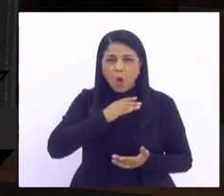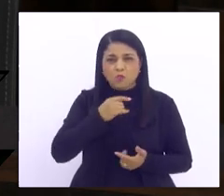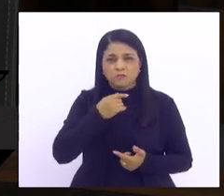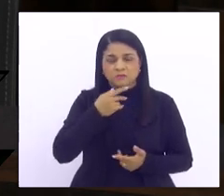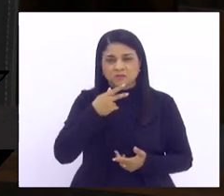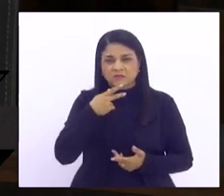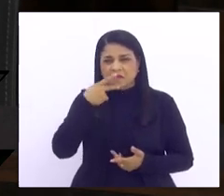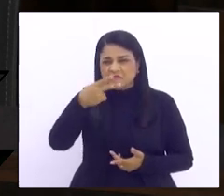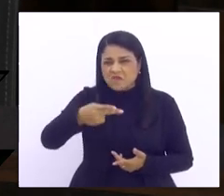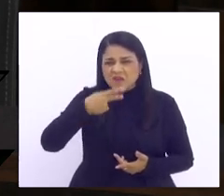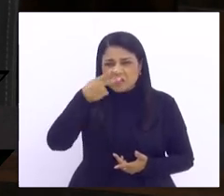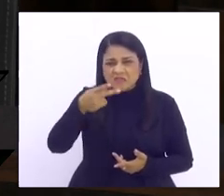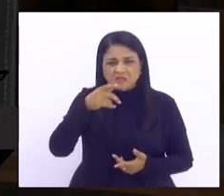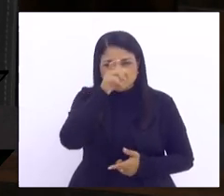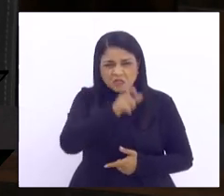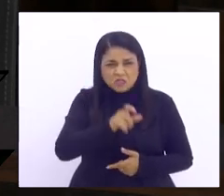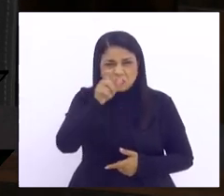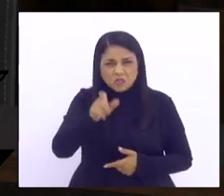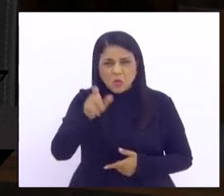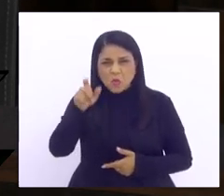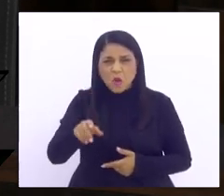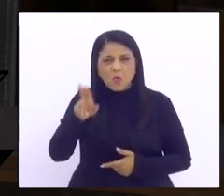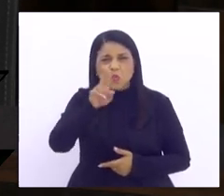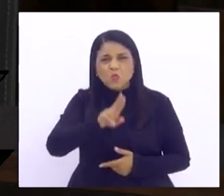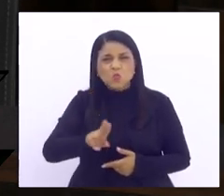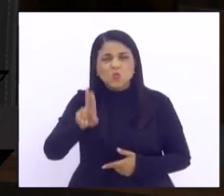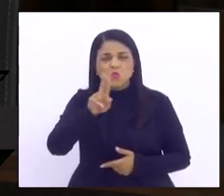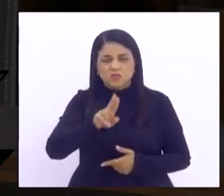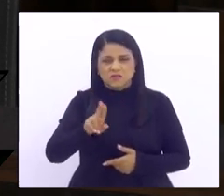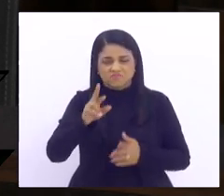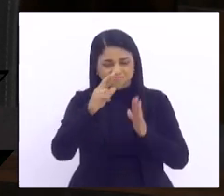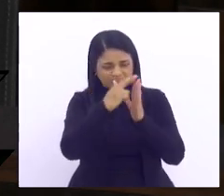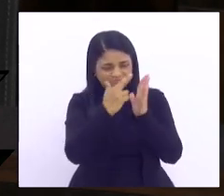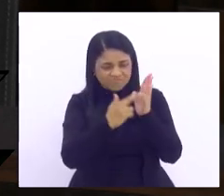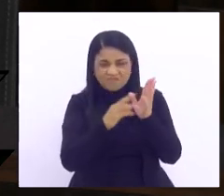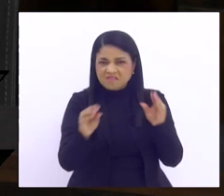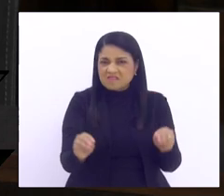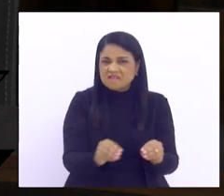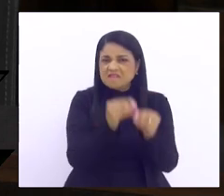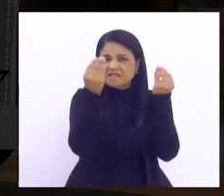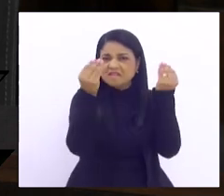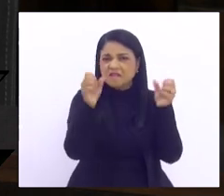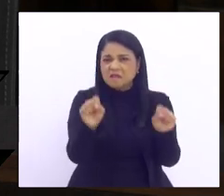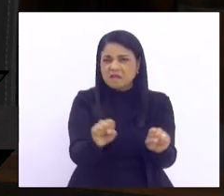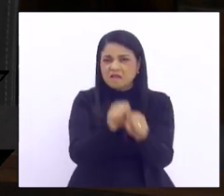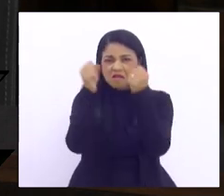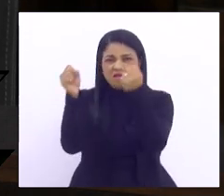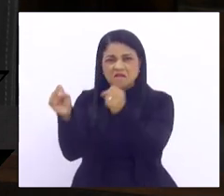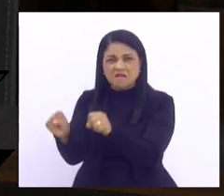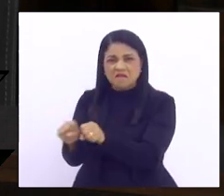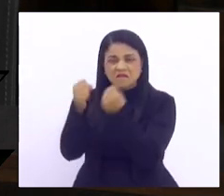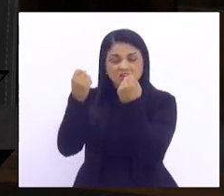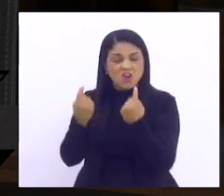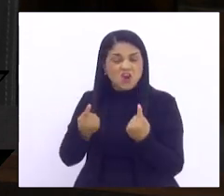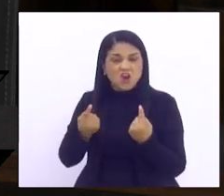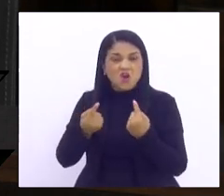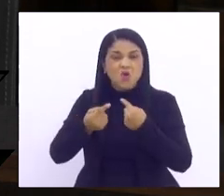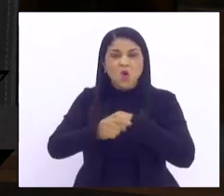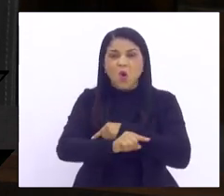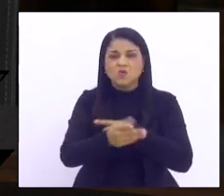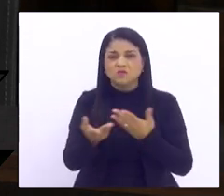querem, como bem entendem, prostituem o princípio para a defesa de coisas contrárias a ele.